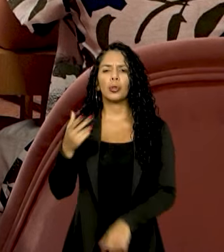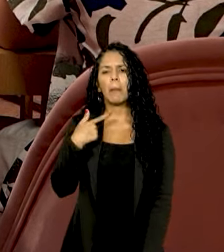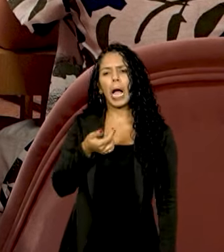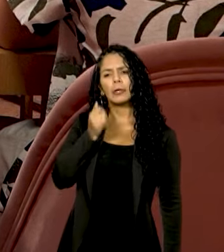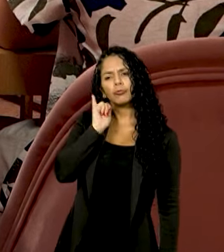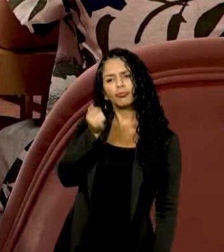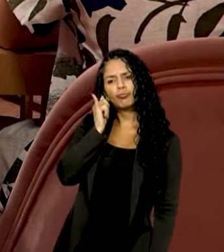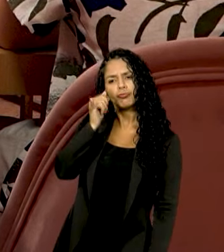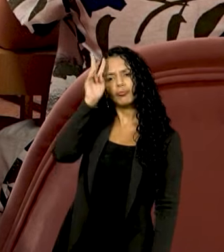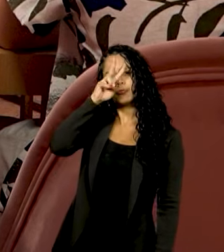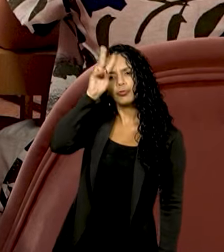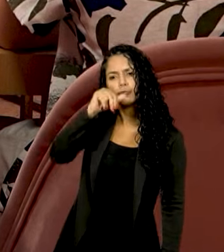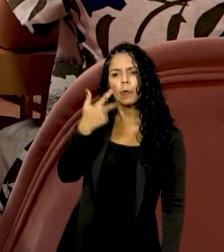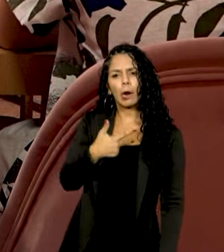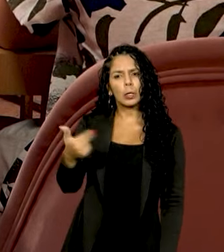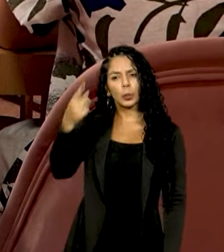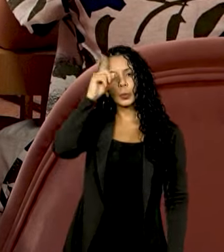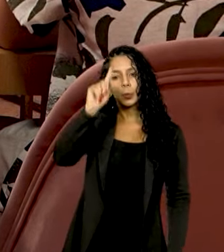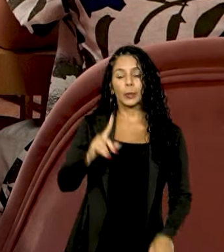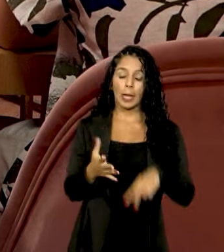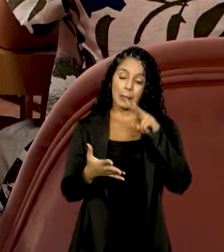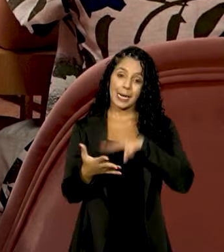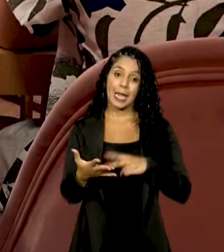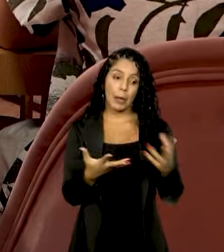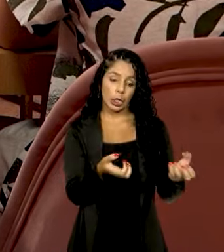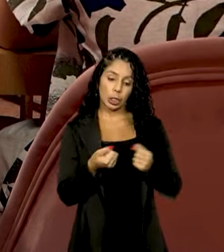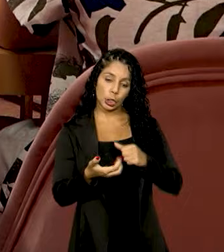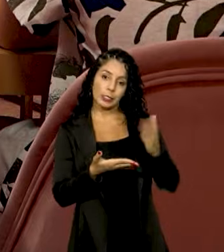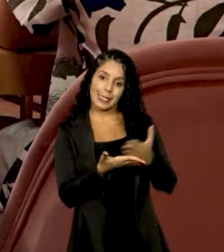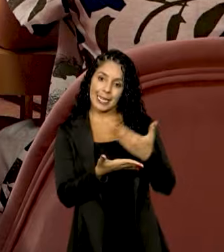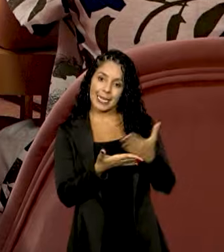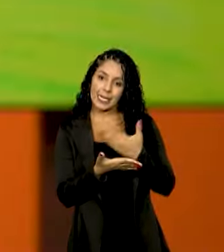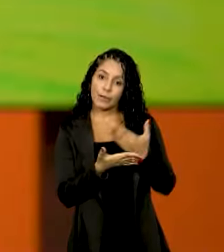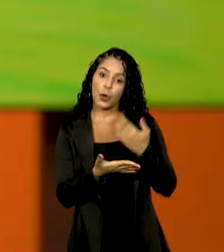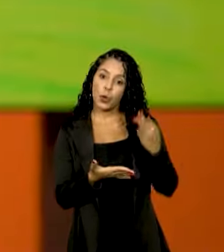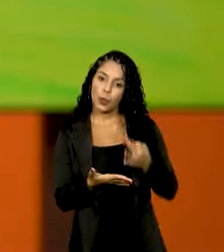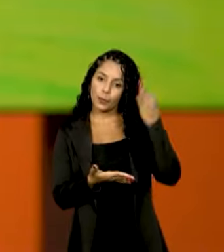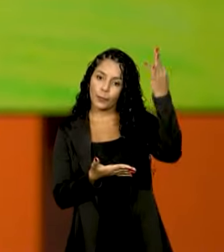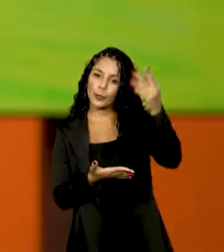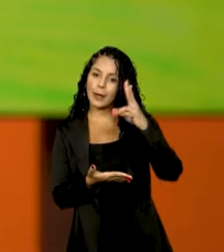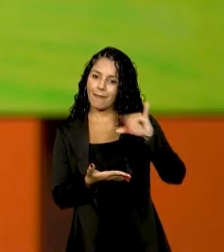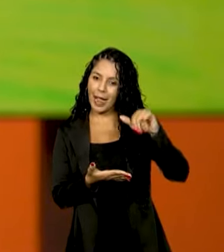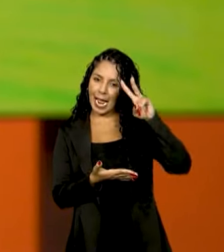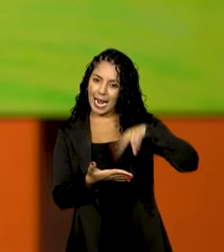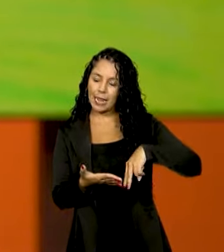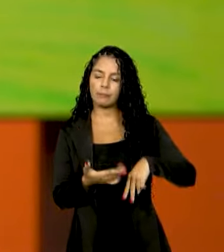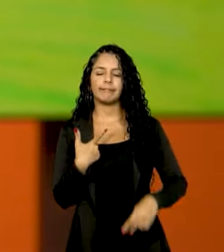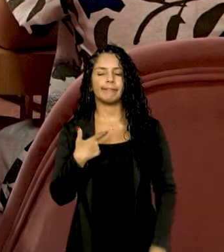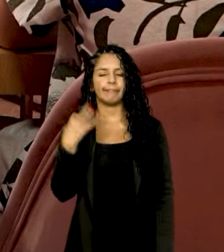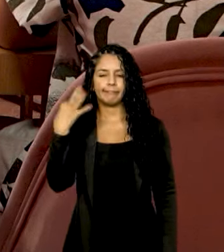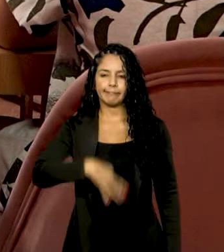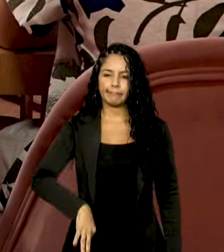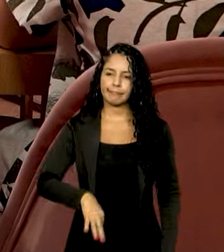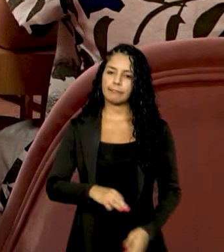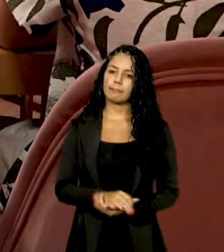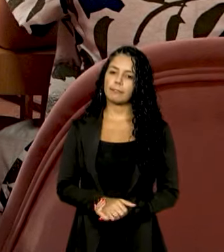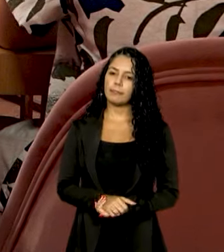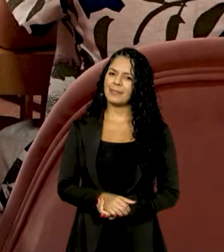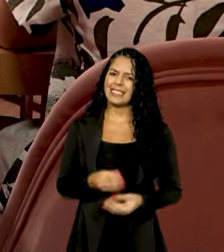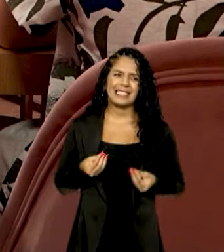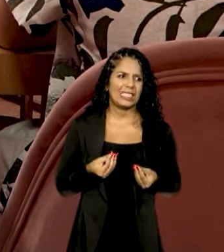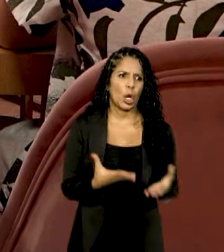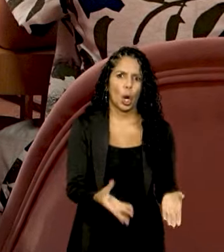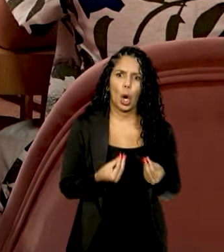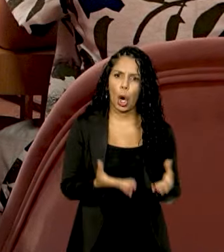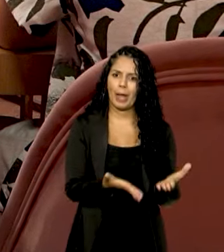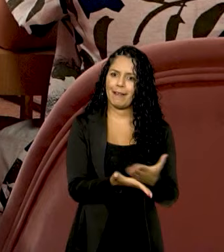mesmo sem saber ler, mas que recebe livros, serão futuros leitores? Tenho certeza. Porque, olha, eu, assim, o que eu dou de livro para as